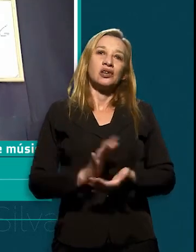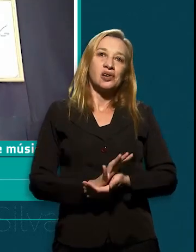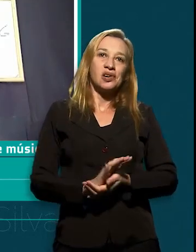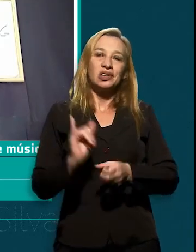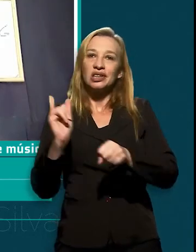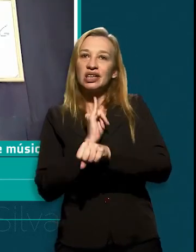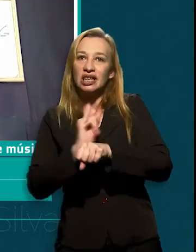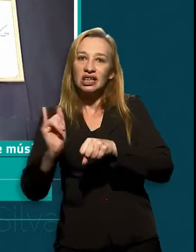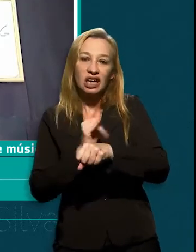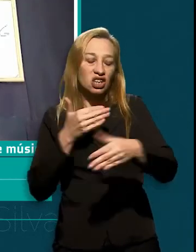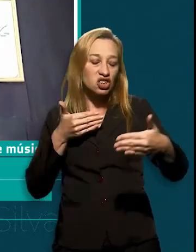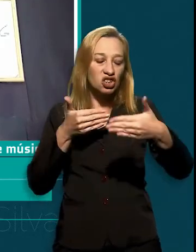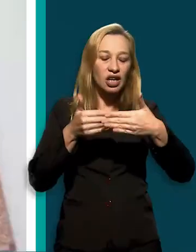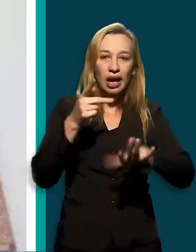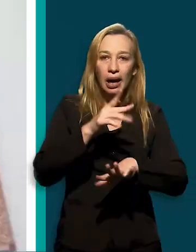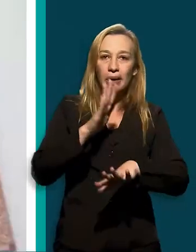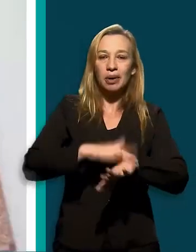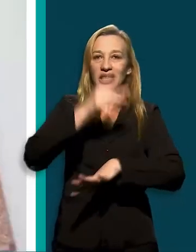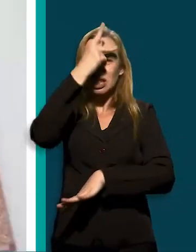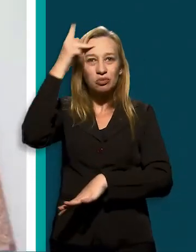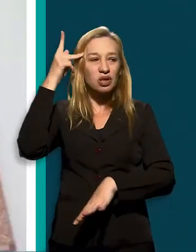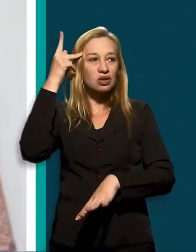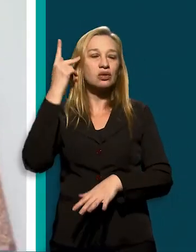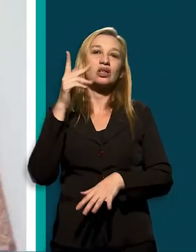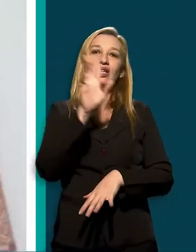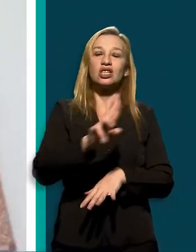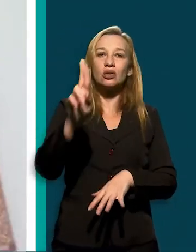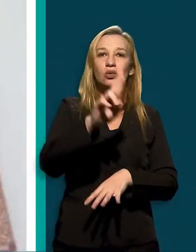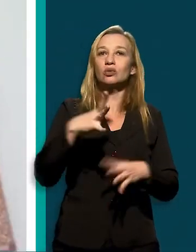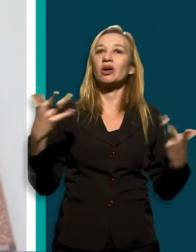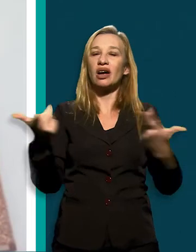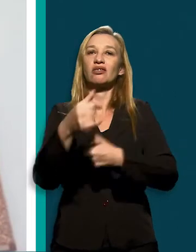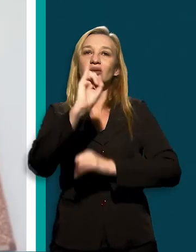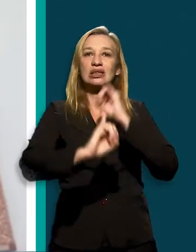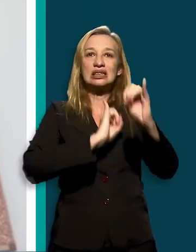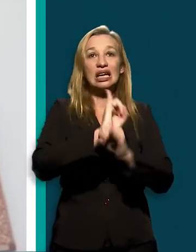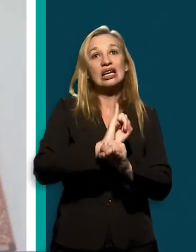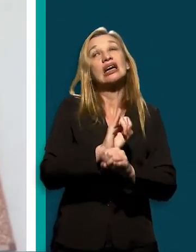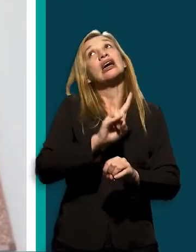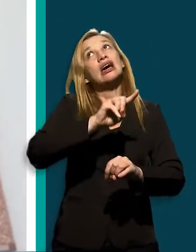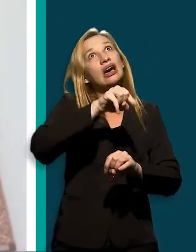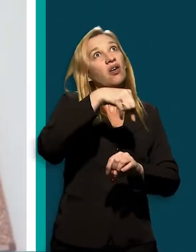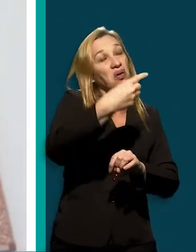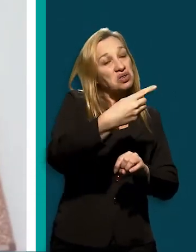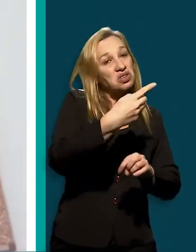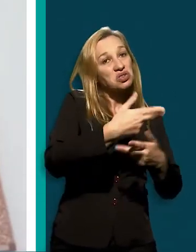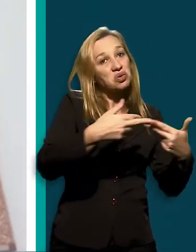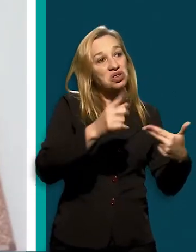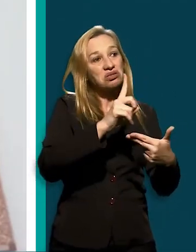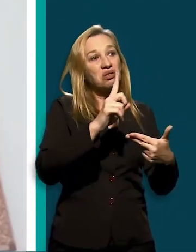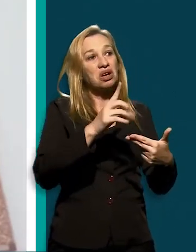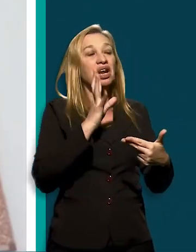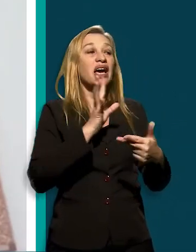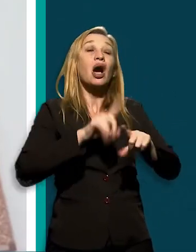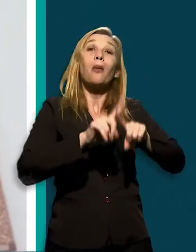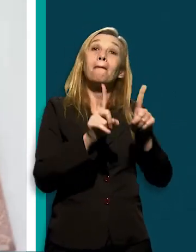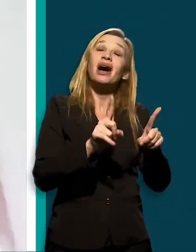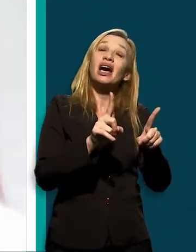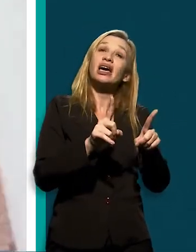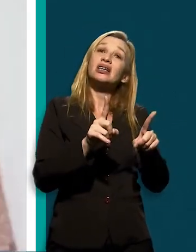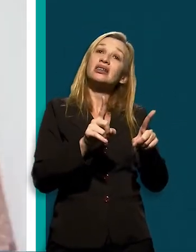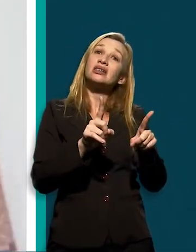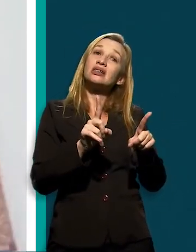às pessoas, né, através desse instrumento maravilhoso que é a internet. Tem muita coisa que não é tão legal,